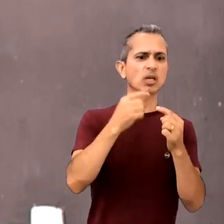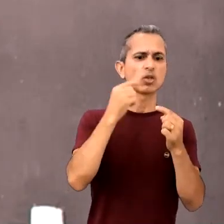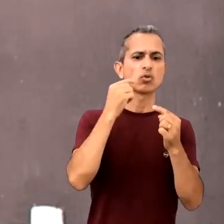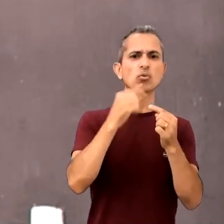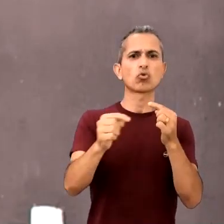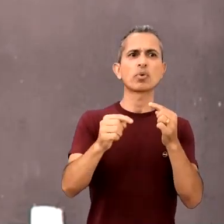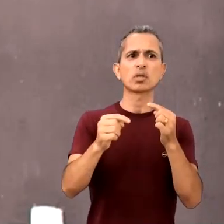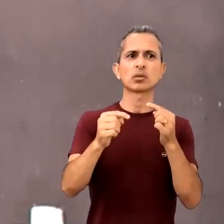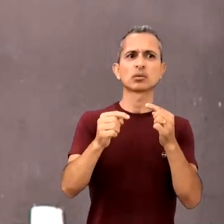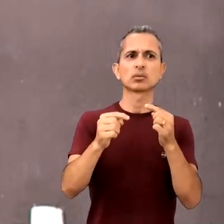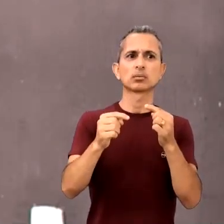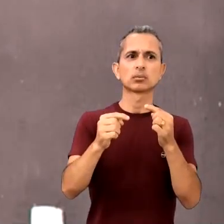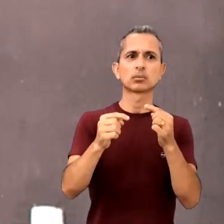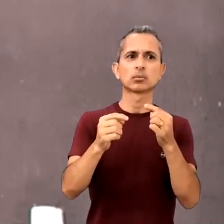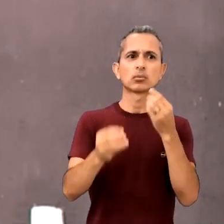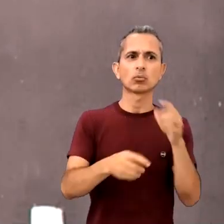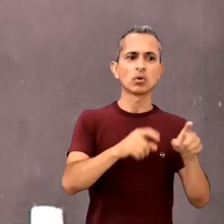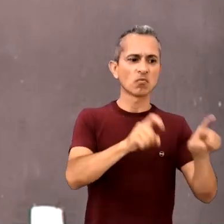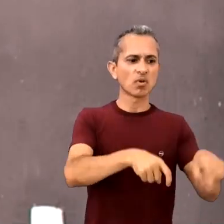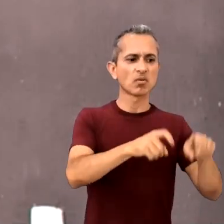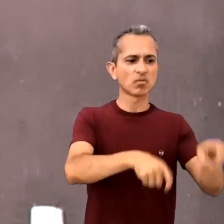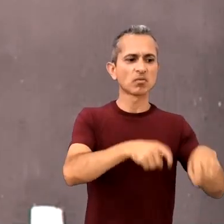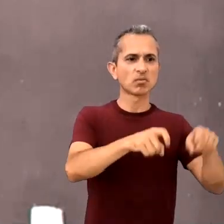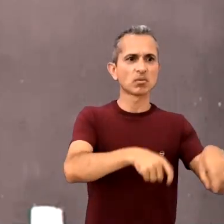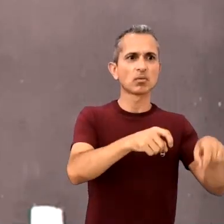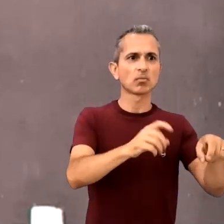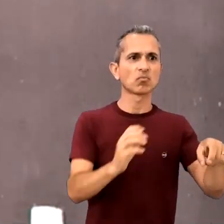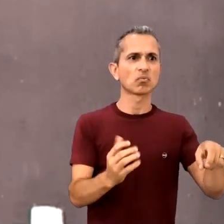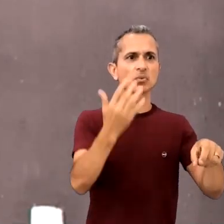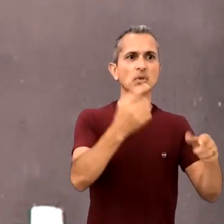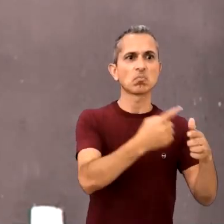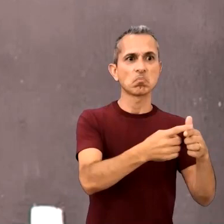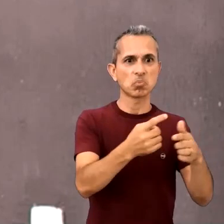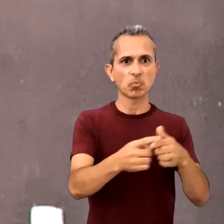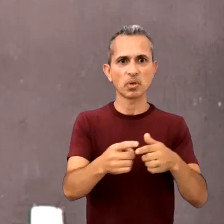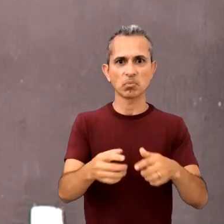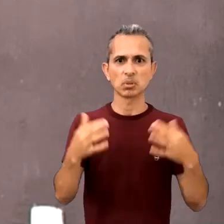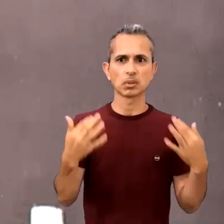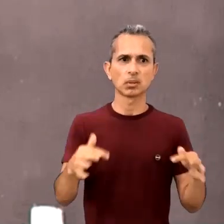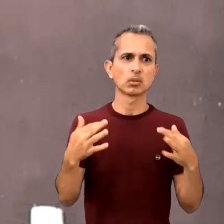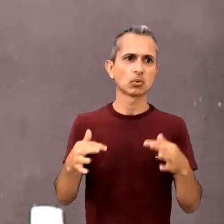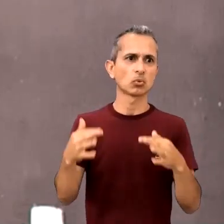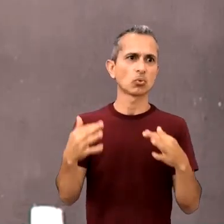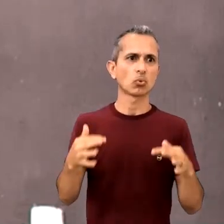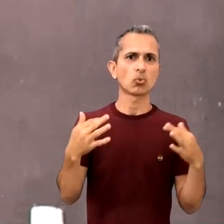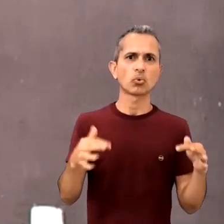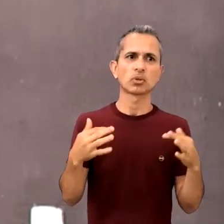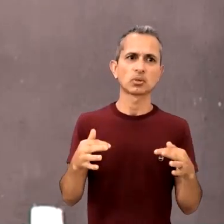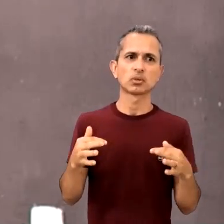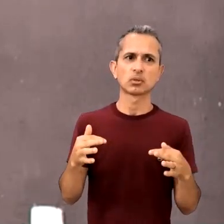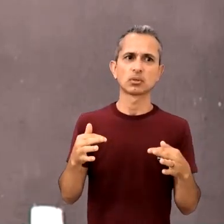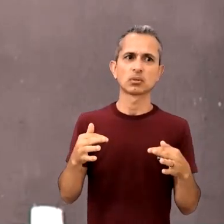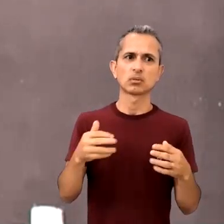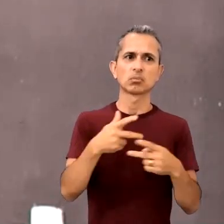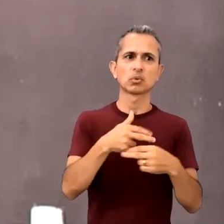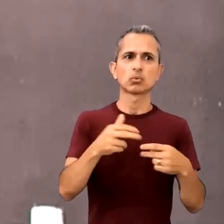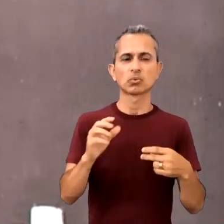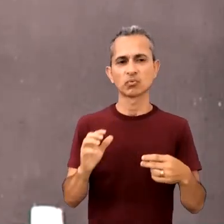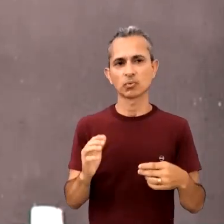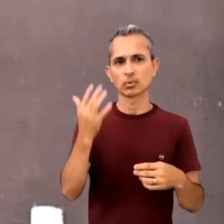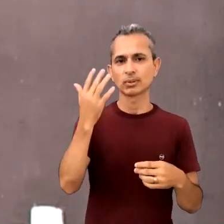terra, vai haver problemas, vai haver dores, vai haver circunstâncias que